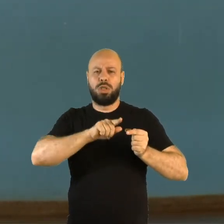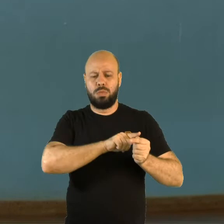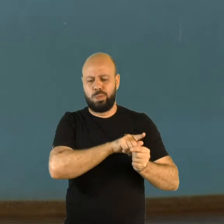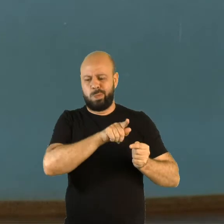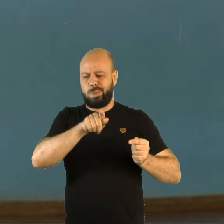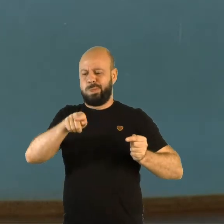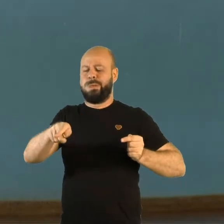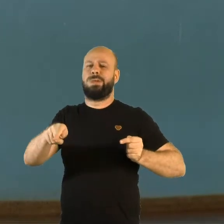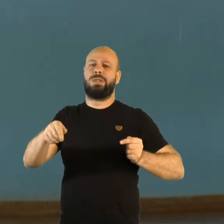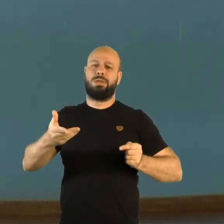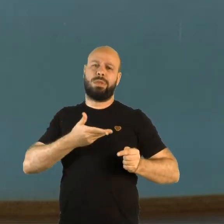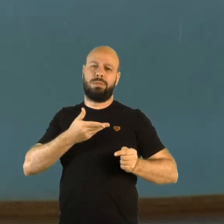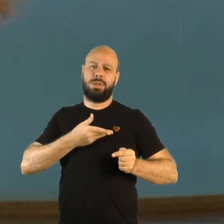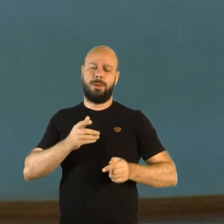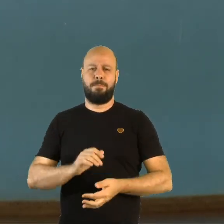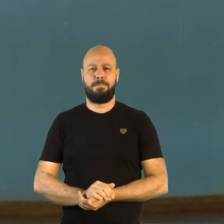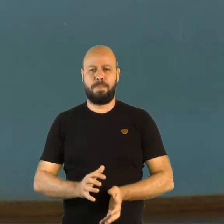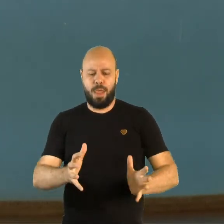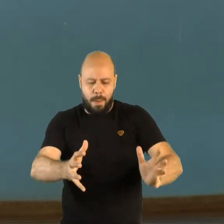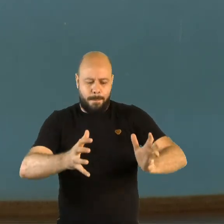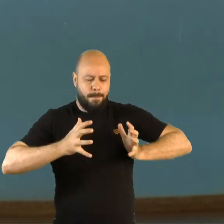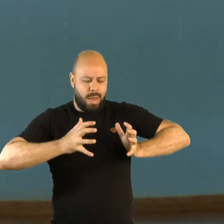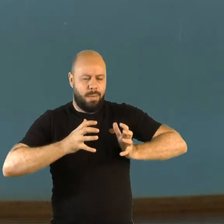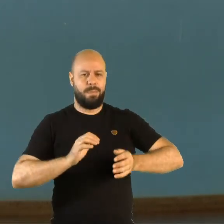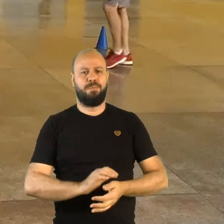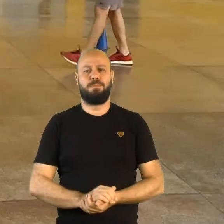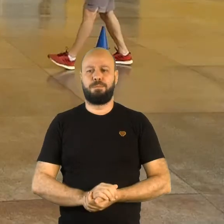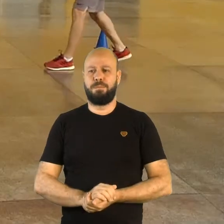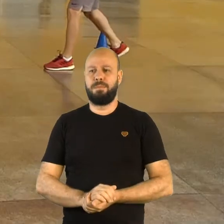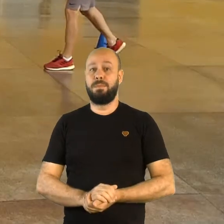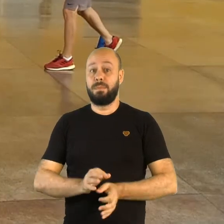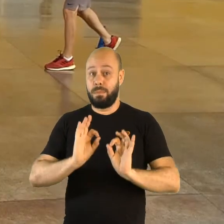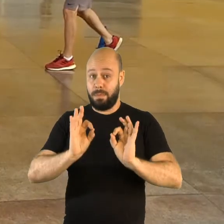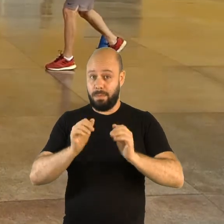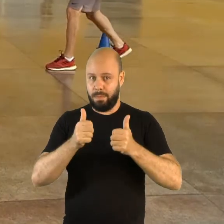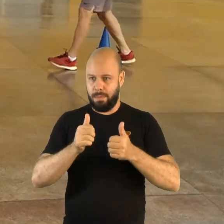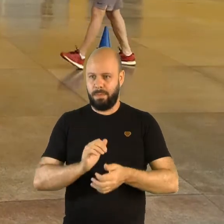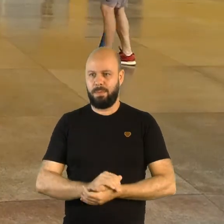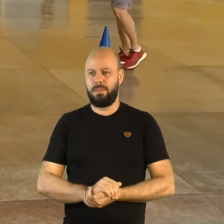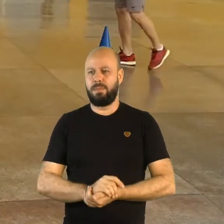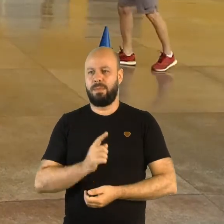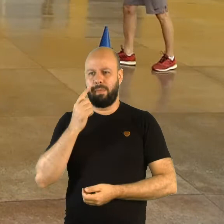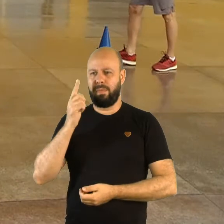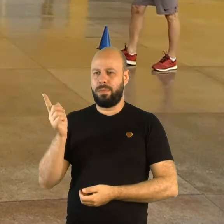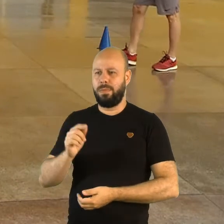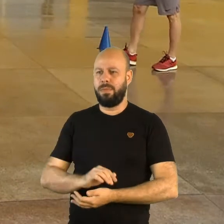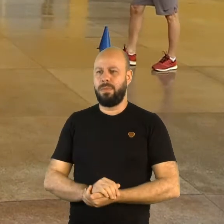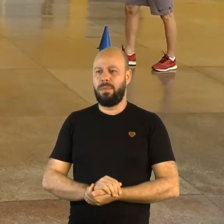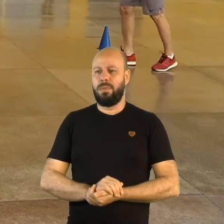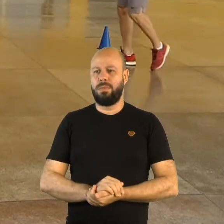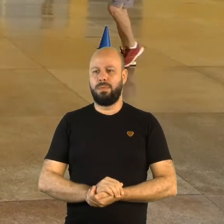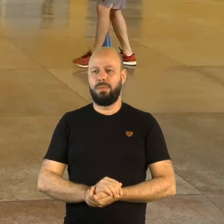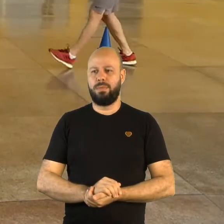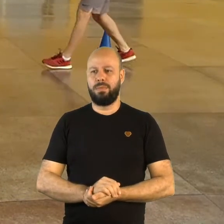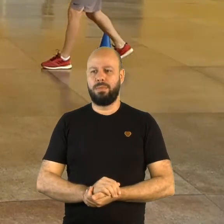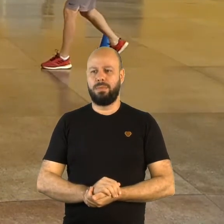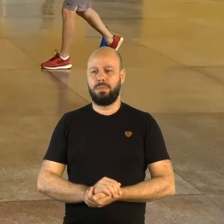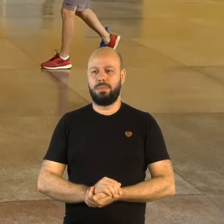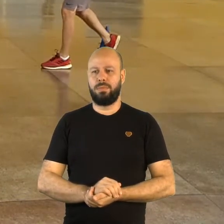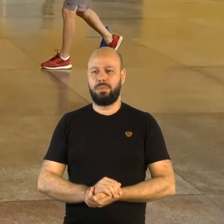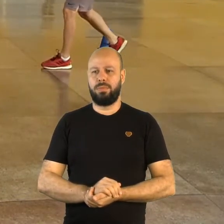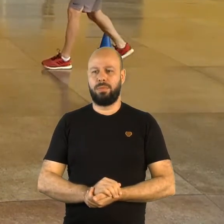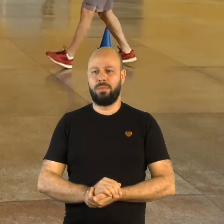até o meu colega certo Oi ó então estamos demonstrando